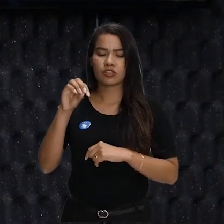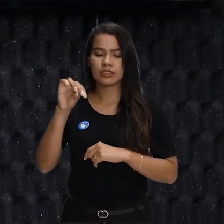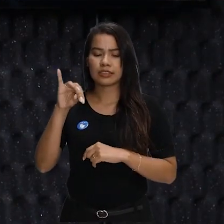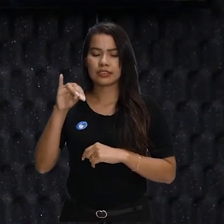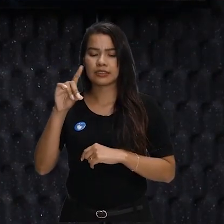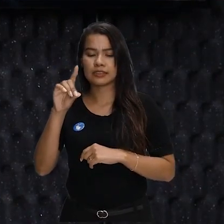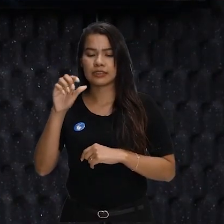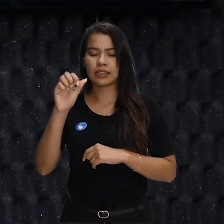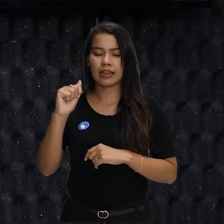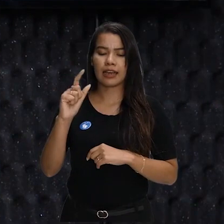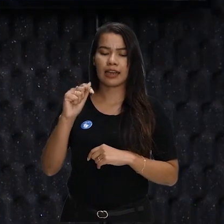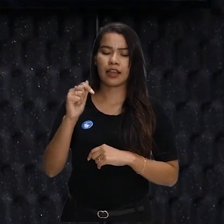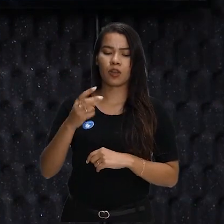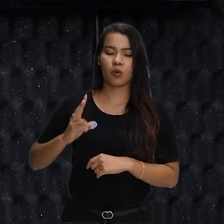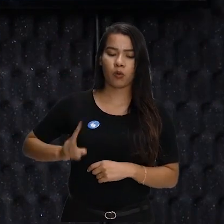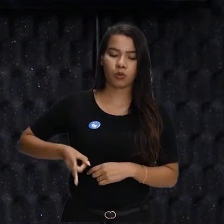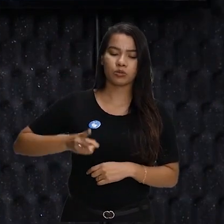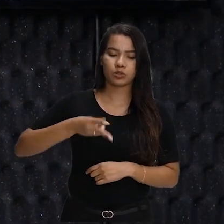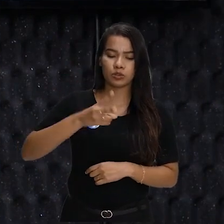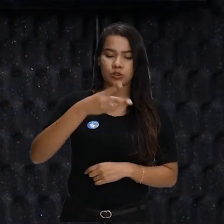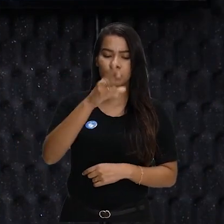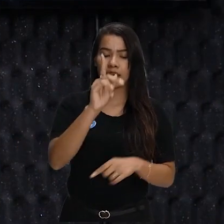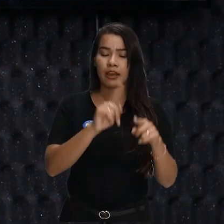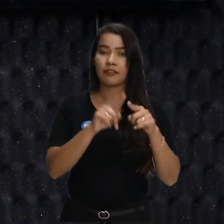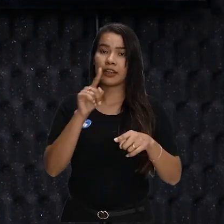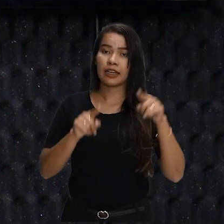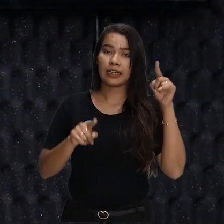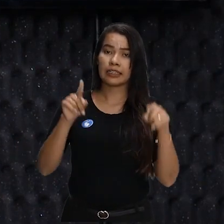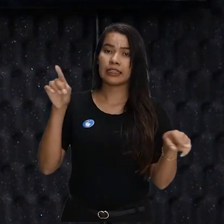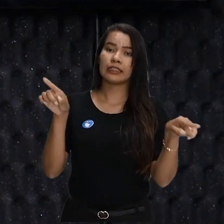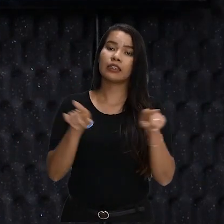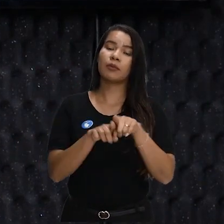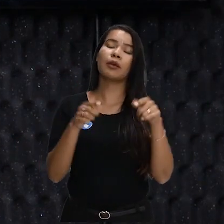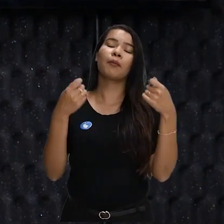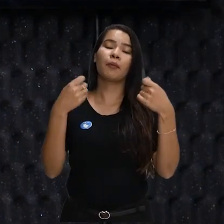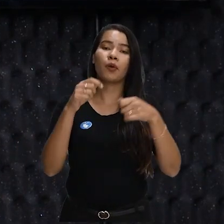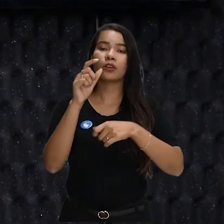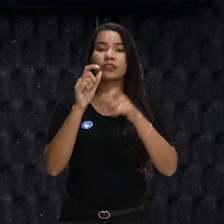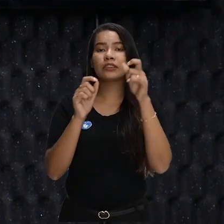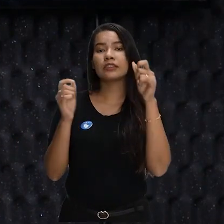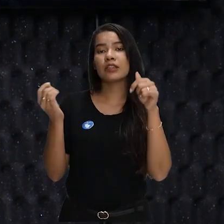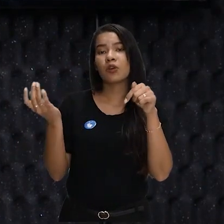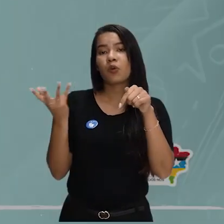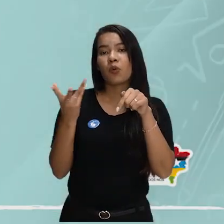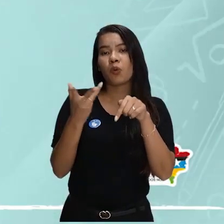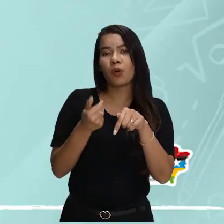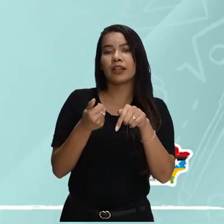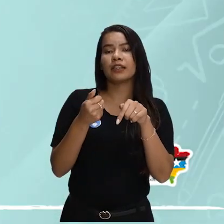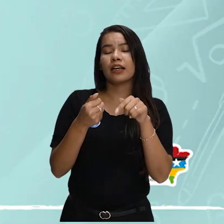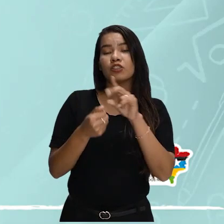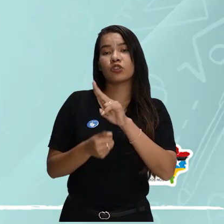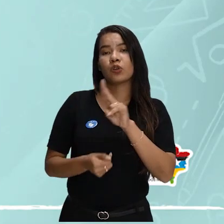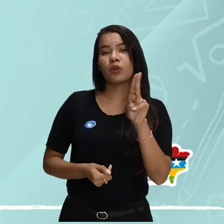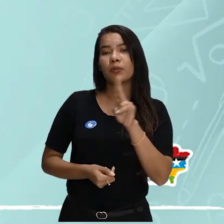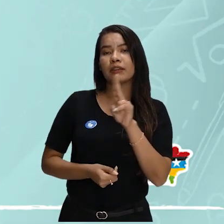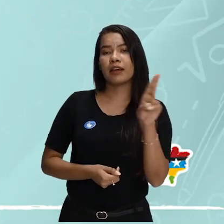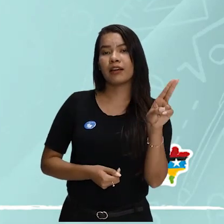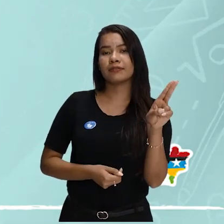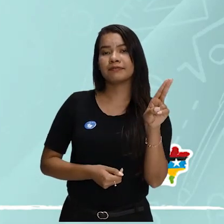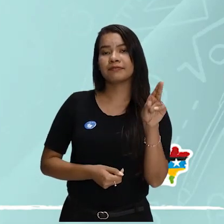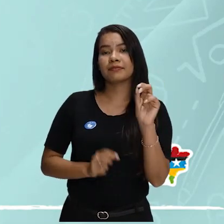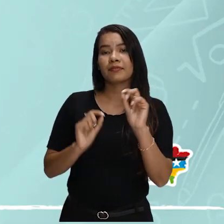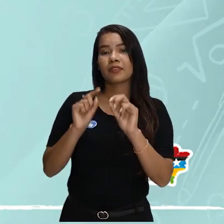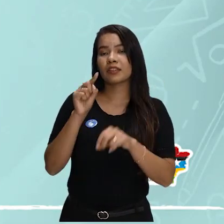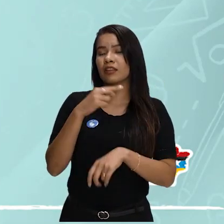variável ele também pode ser uma qualidade. Tá? A qualidade pode ser uma qualidade nominal, é aquela que você não